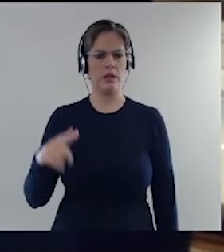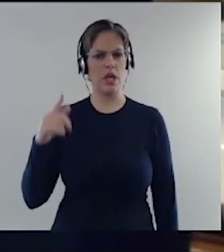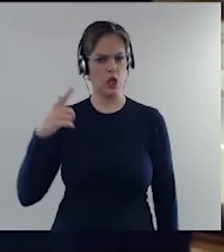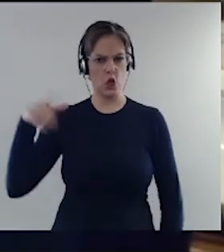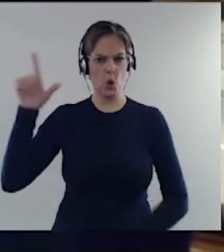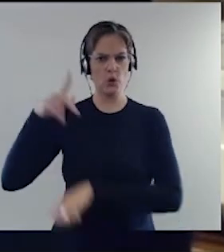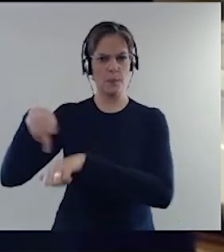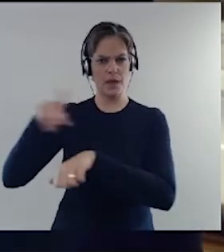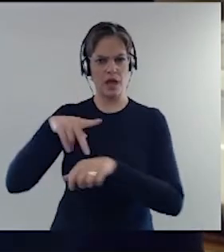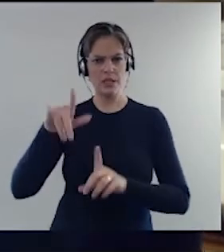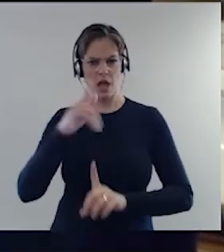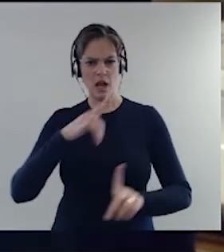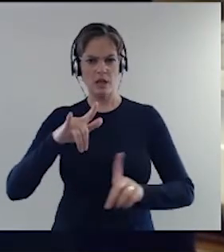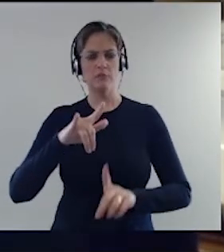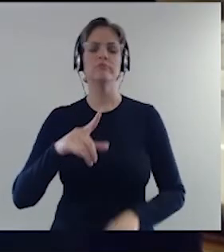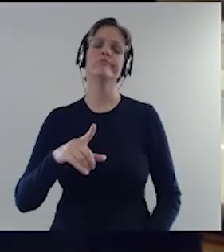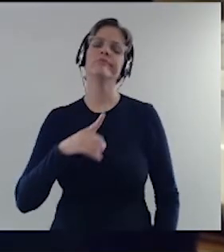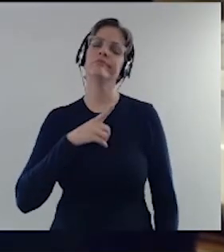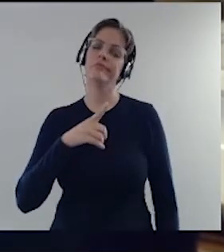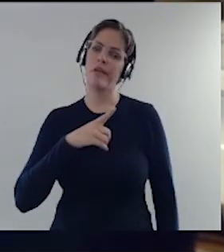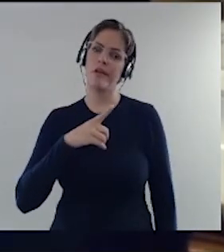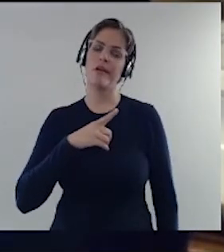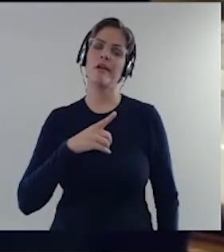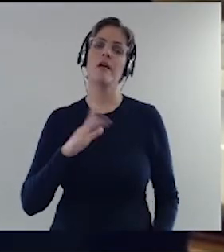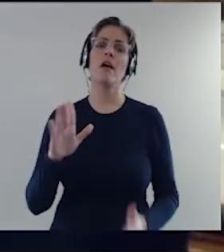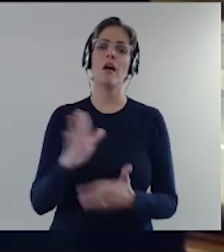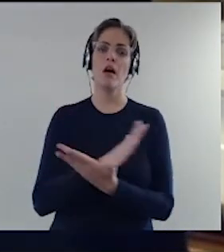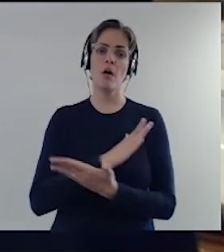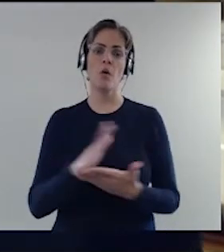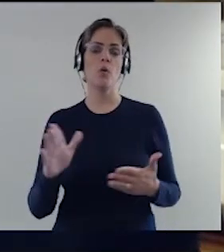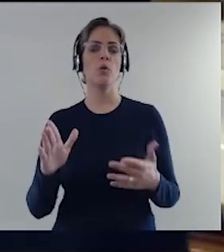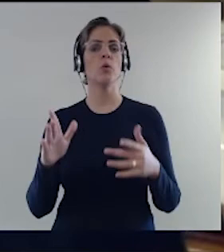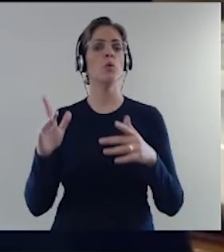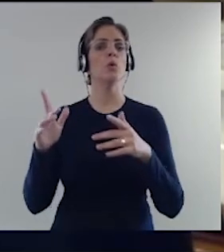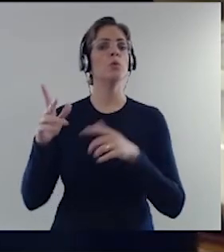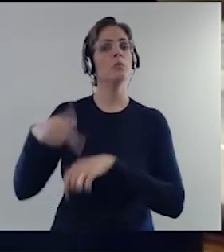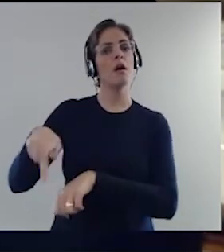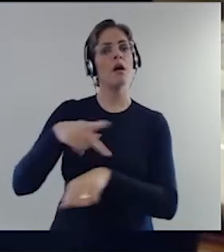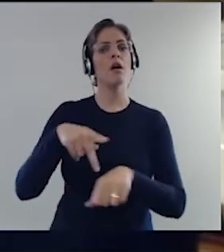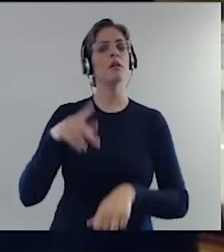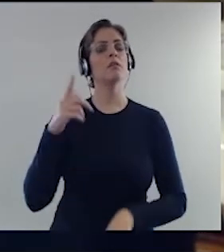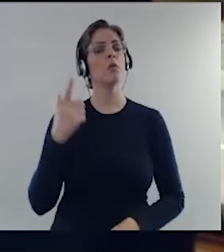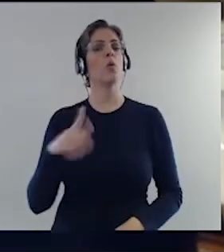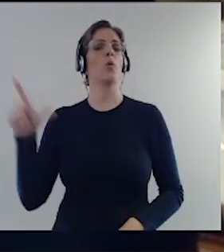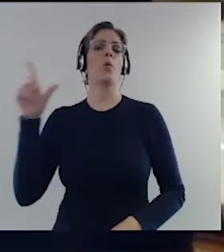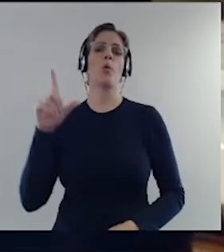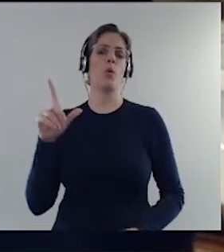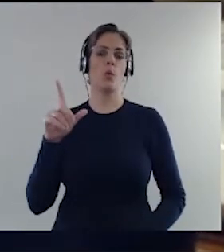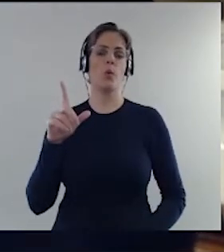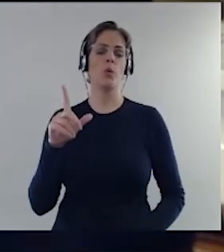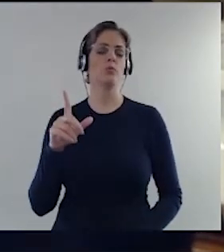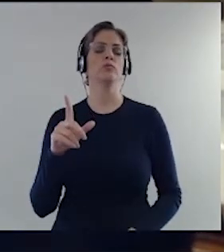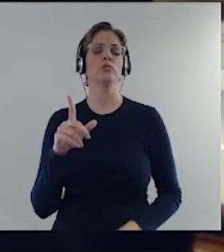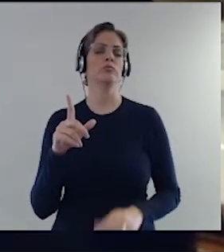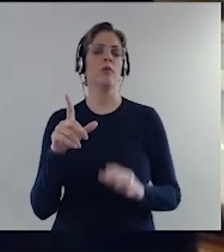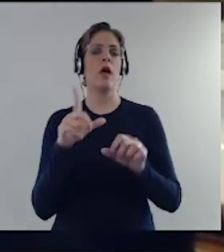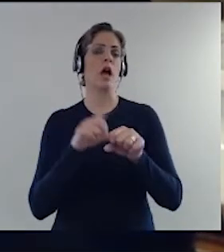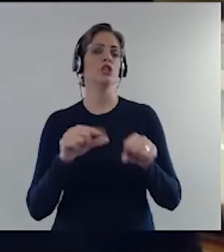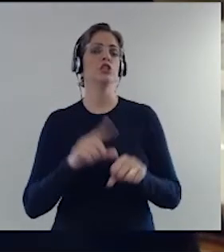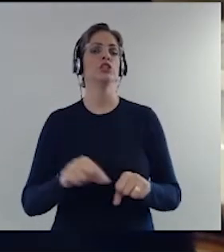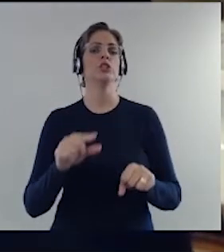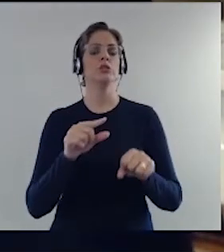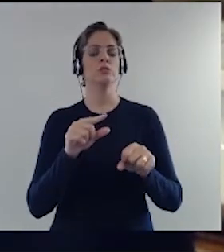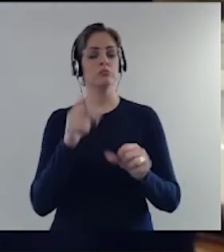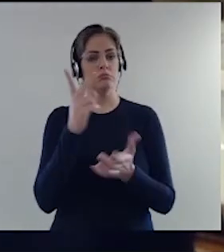outros países. Ela, em alguns lugares, ela está regulada num ou outro artigo do próprio Código Civil. O fato